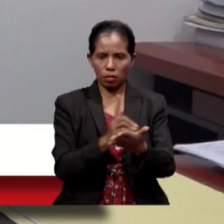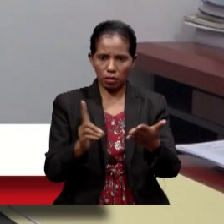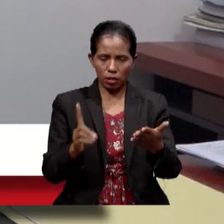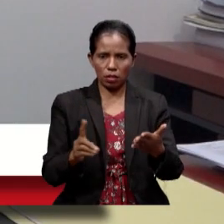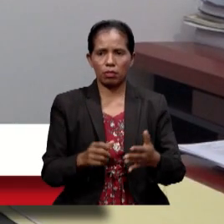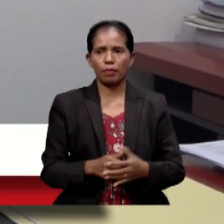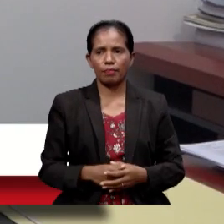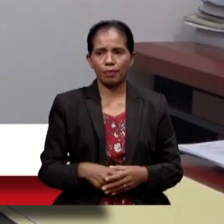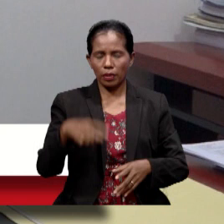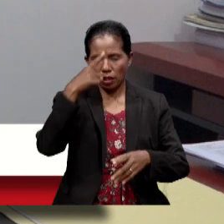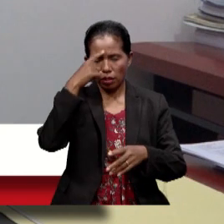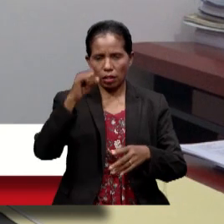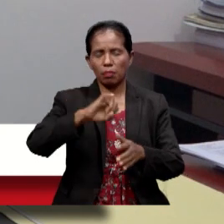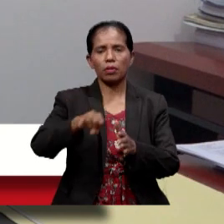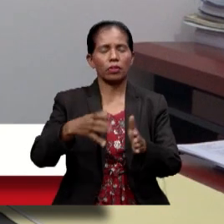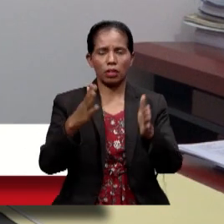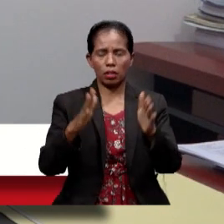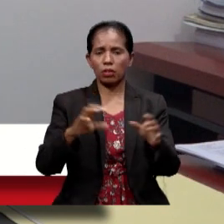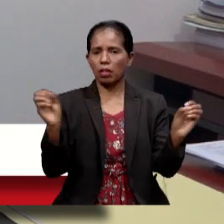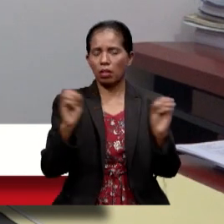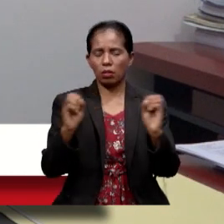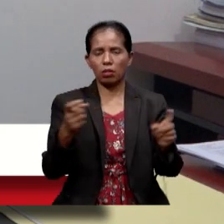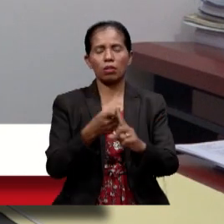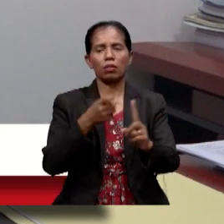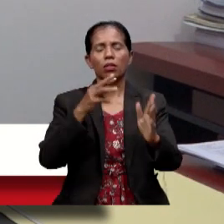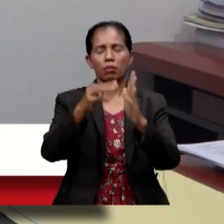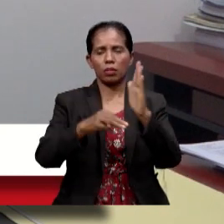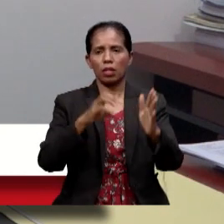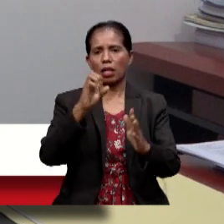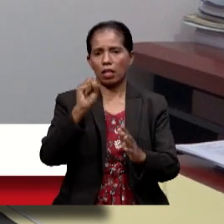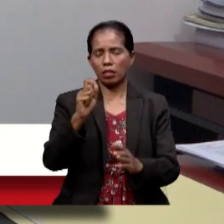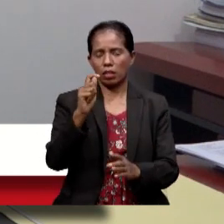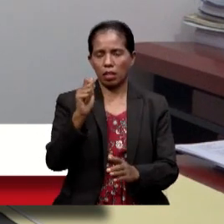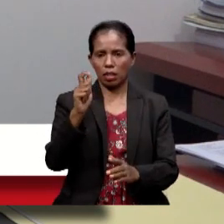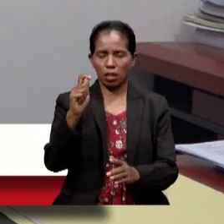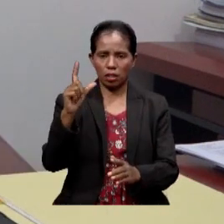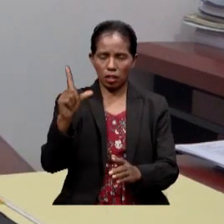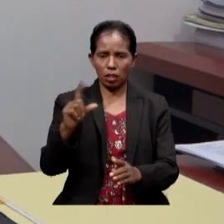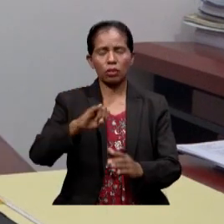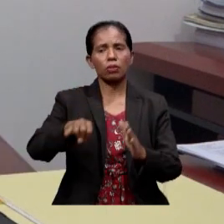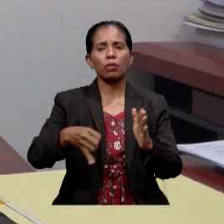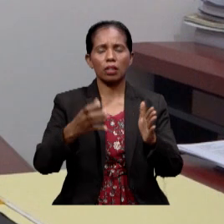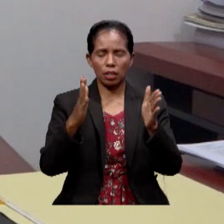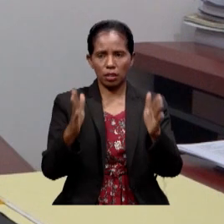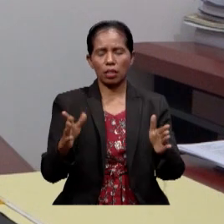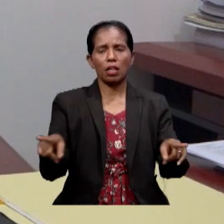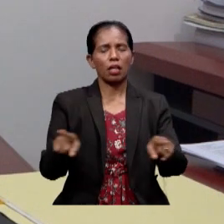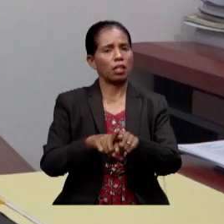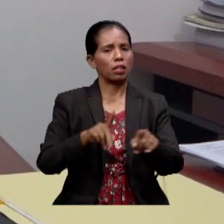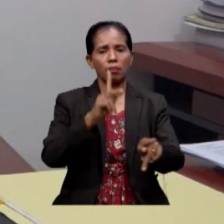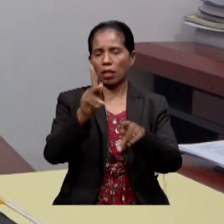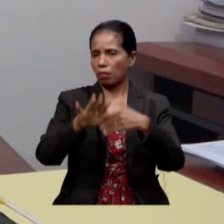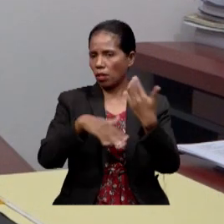Ne discriminação dunia tamba jornalista ne la os mai husi media estatal de jornalista ne buat ida termo geral ba emo